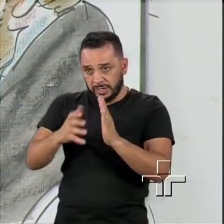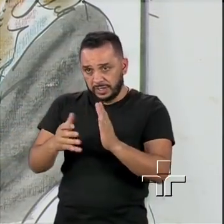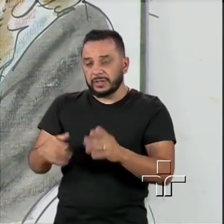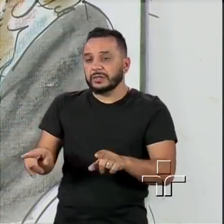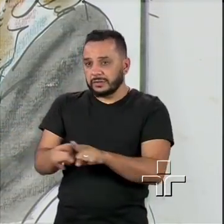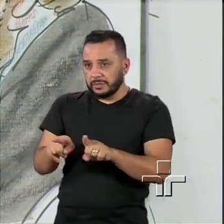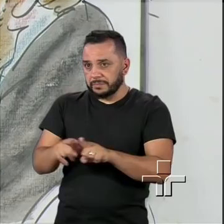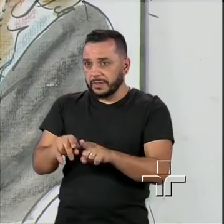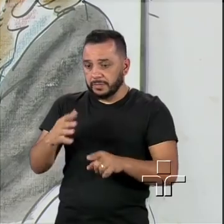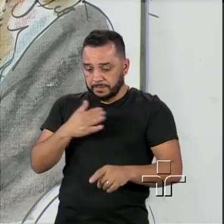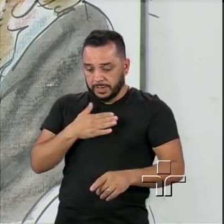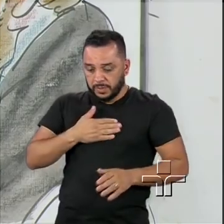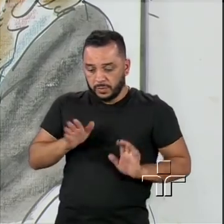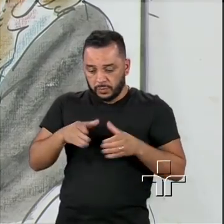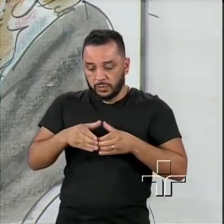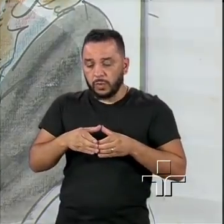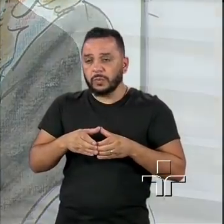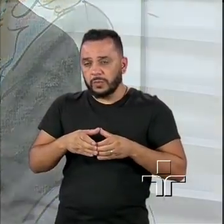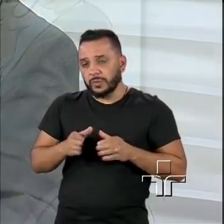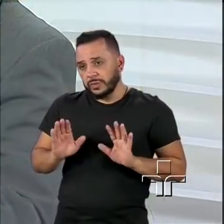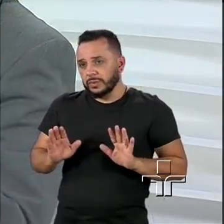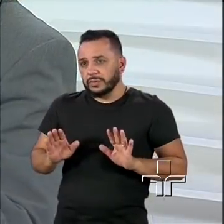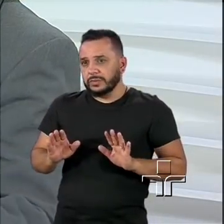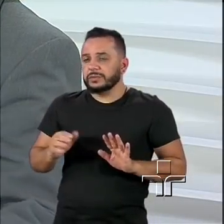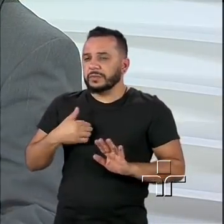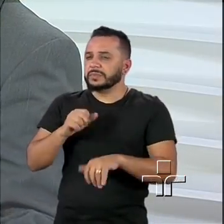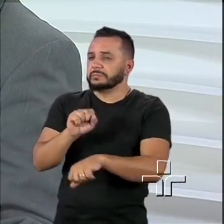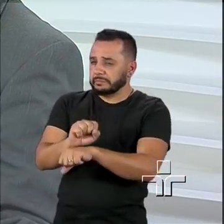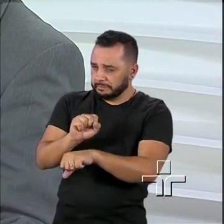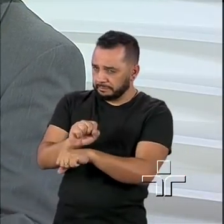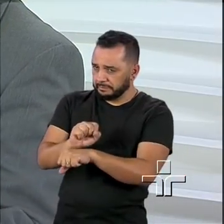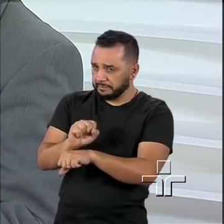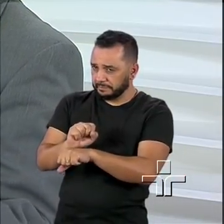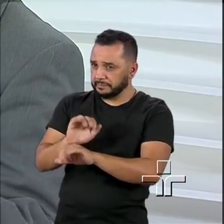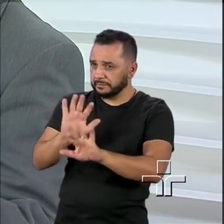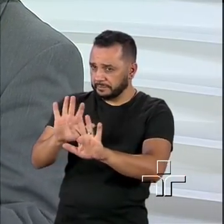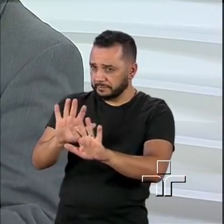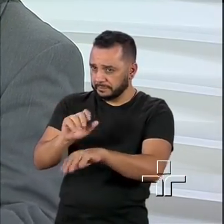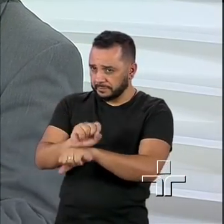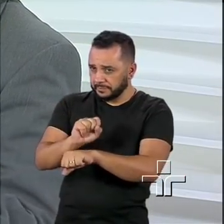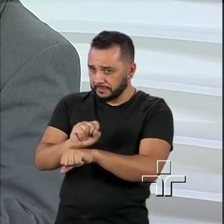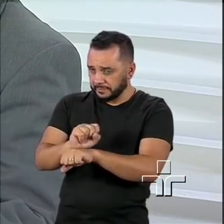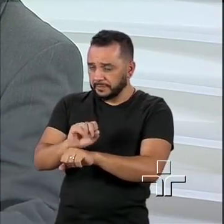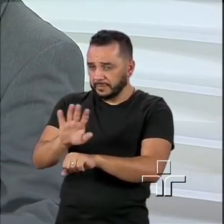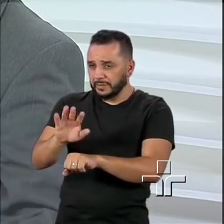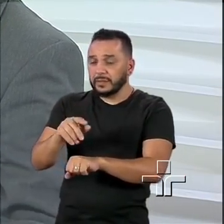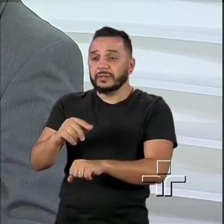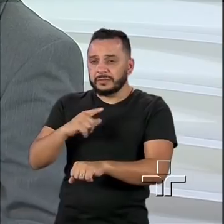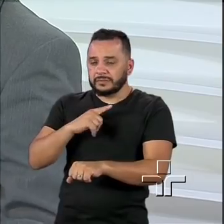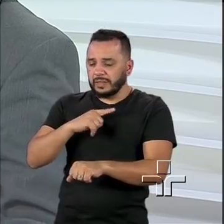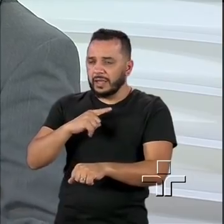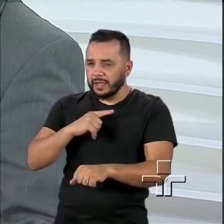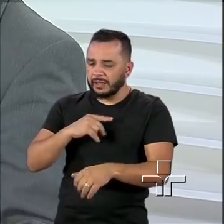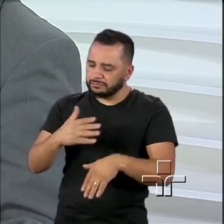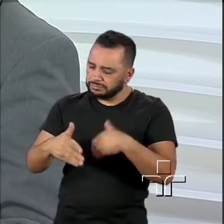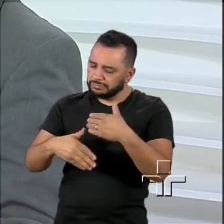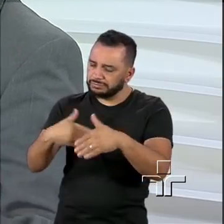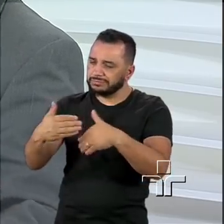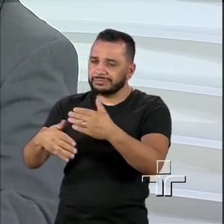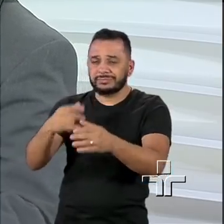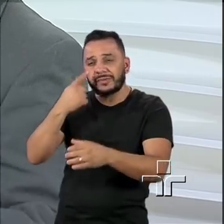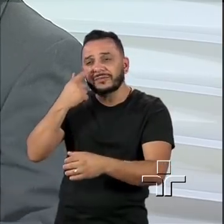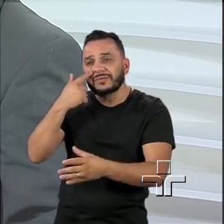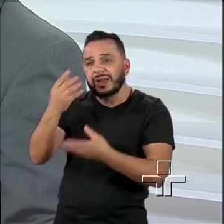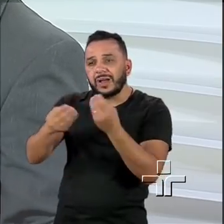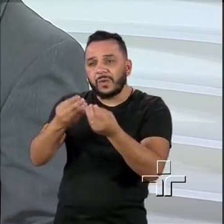minha coligação, seguramente. Vamos aguardar. Eu costumo dizer o seguinte: essa ponte tem muita água para passar embaixo dela até as convenções.